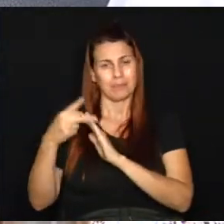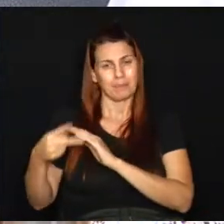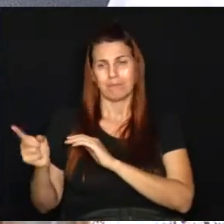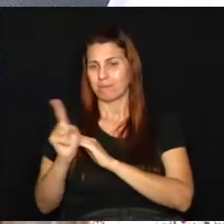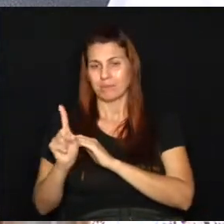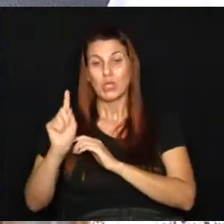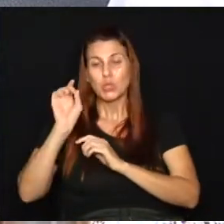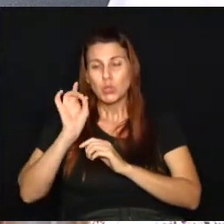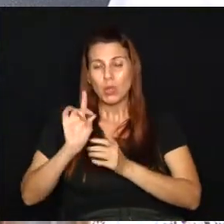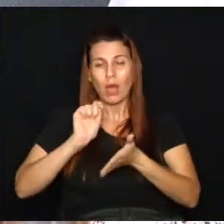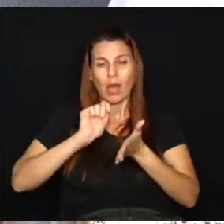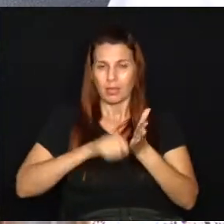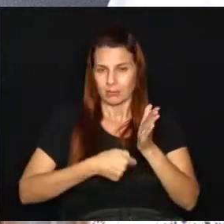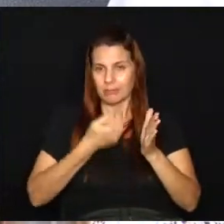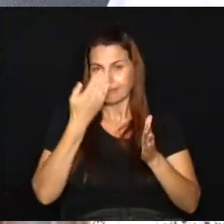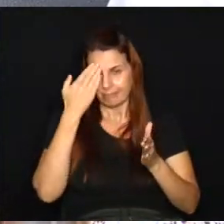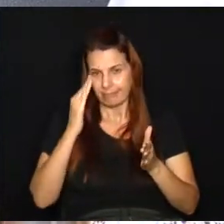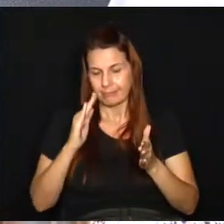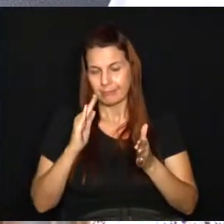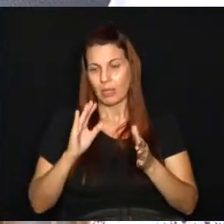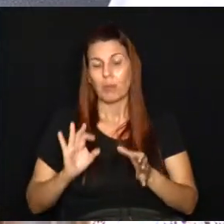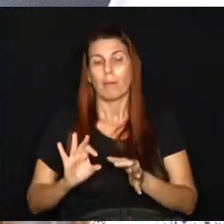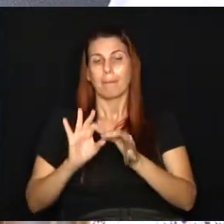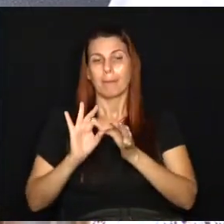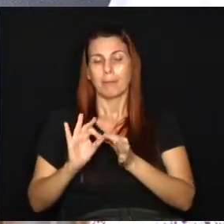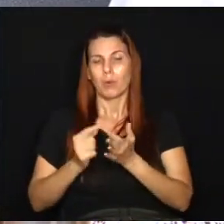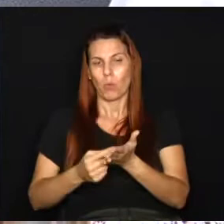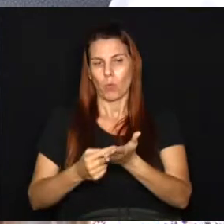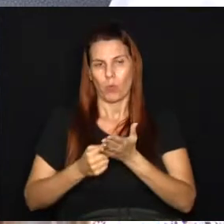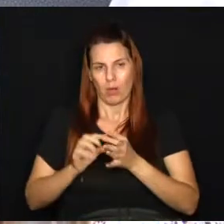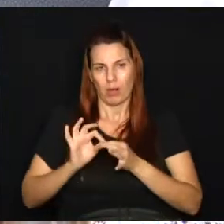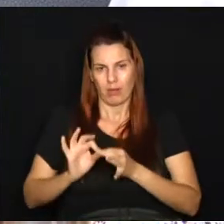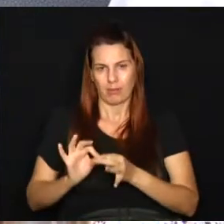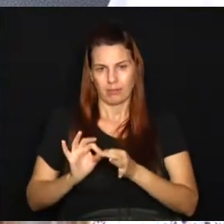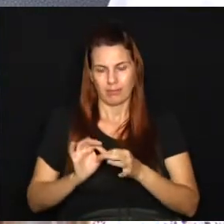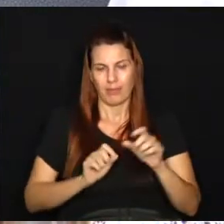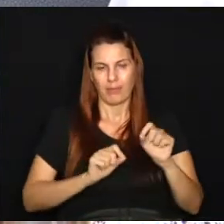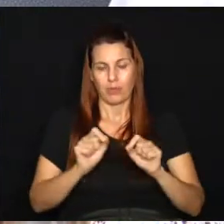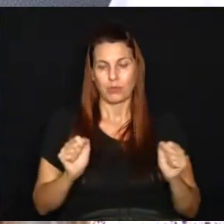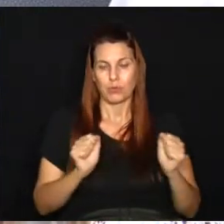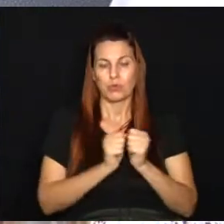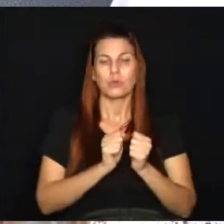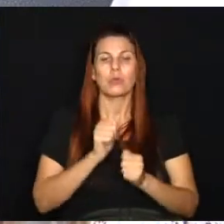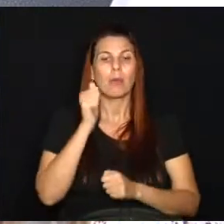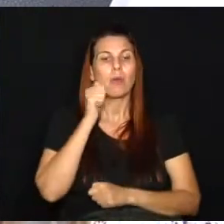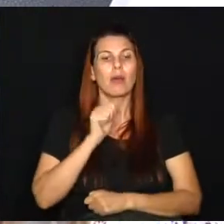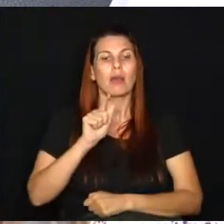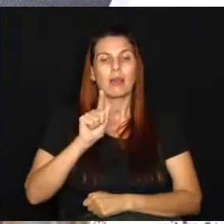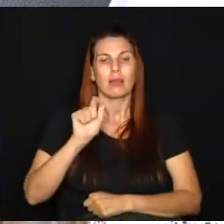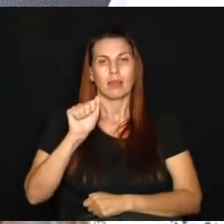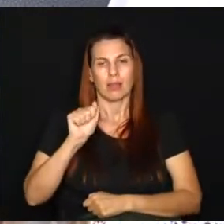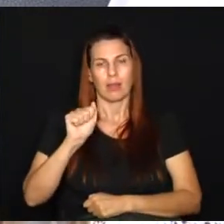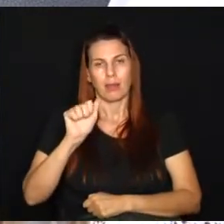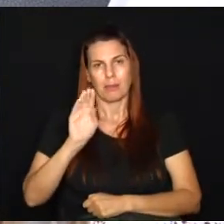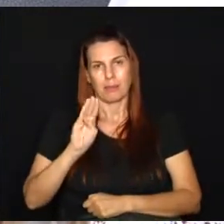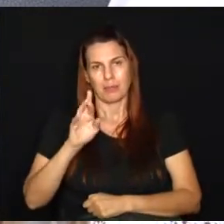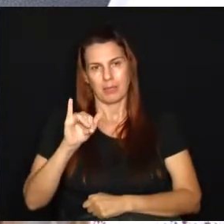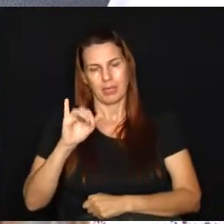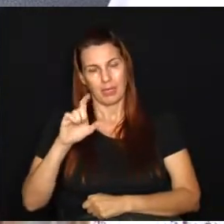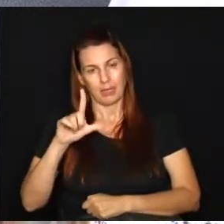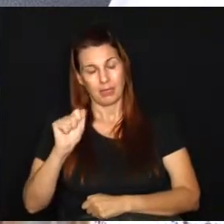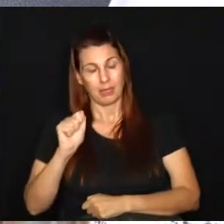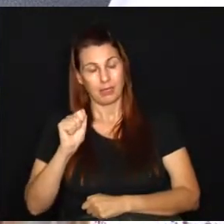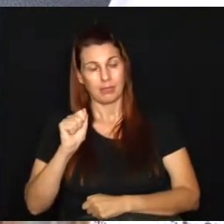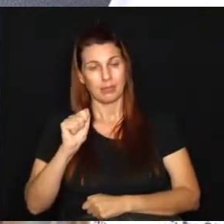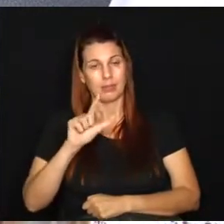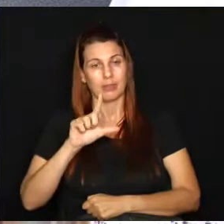Esse projeto foi um pacto feito entre João Willis e Gabriela Leite, que foi candidata a deputada lá no Rio de Janeiro, e